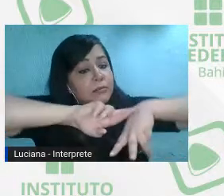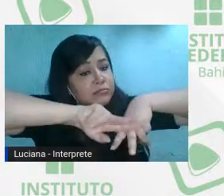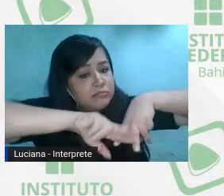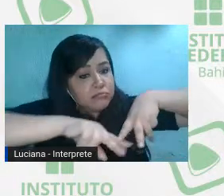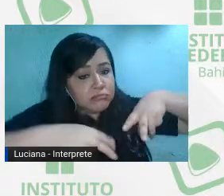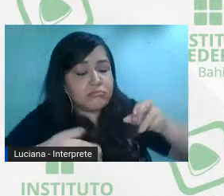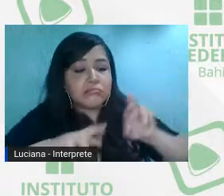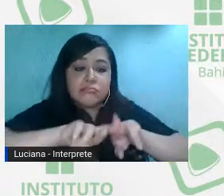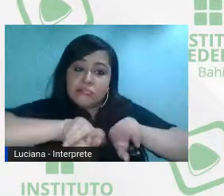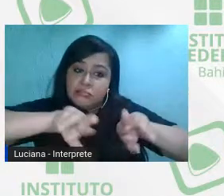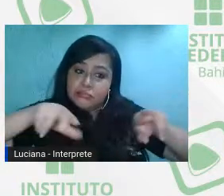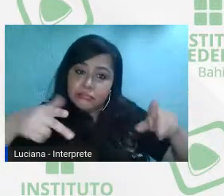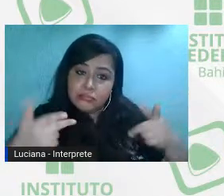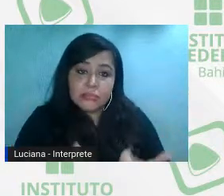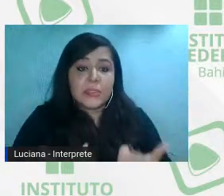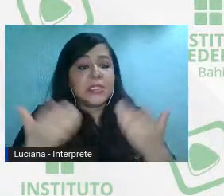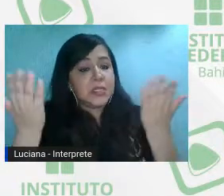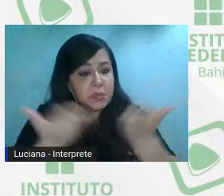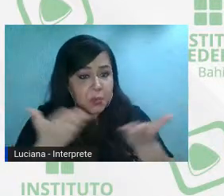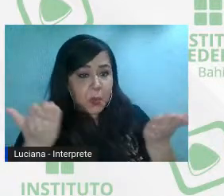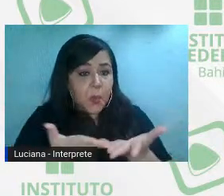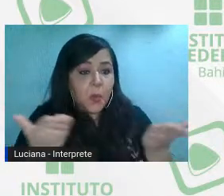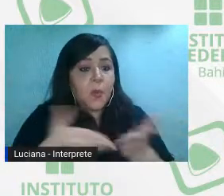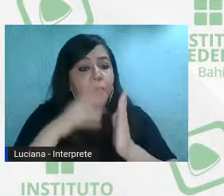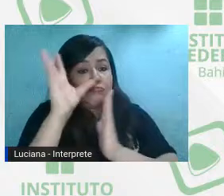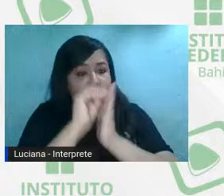que é muito relevante atualmente.